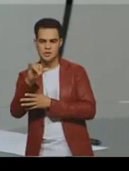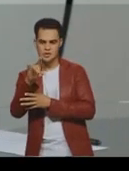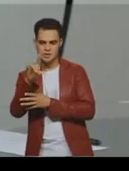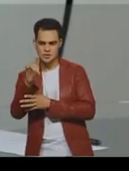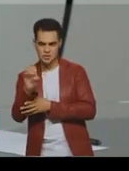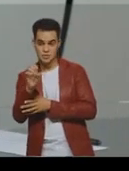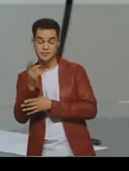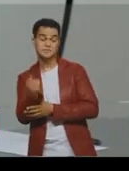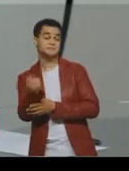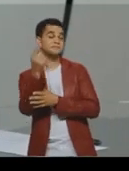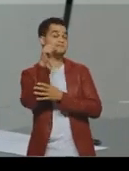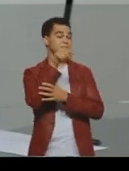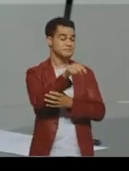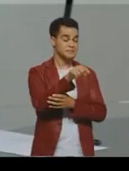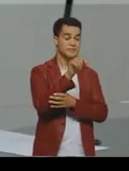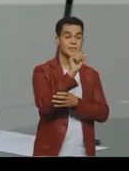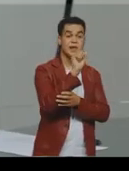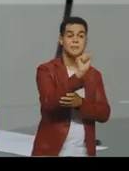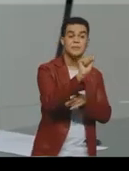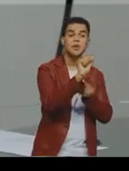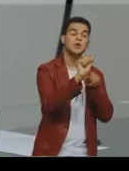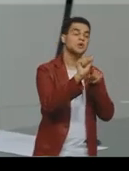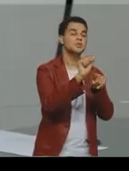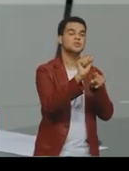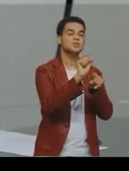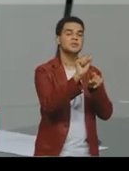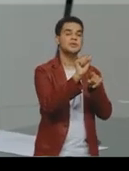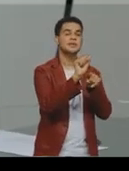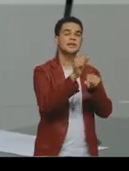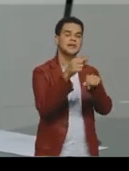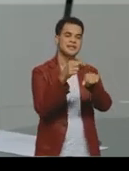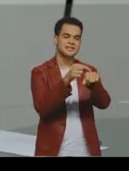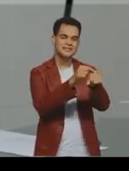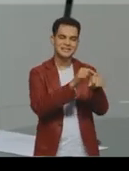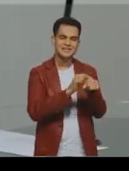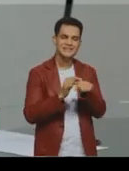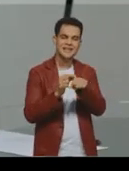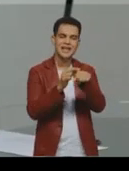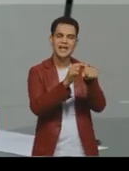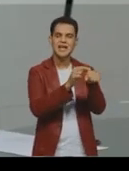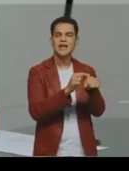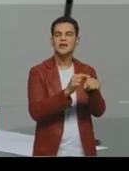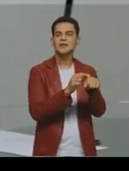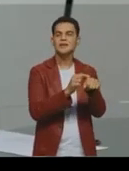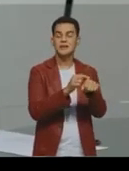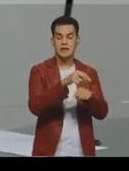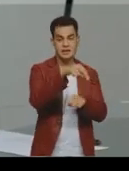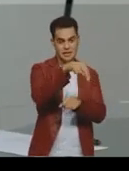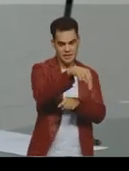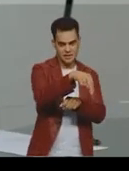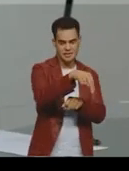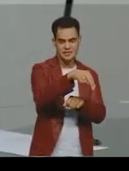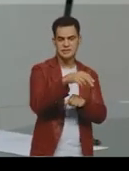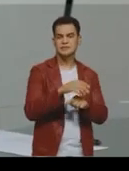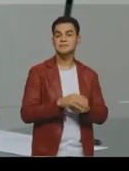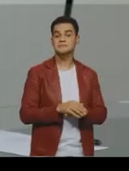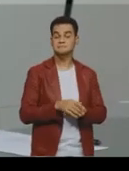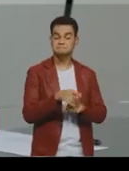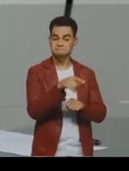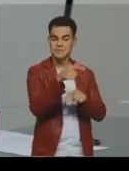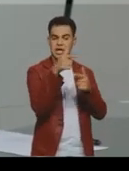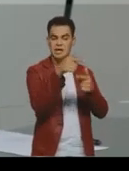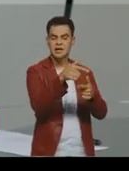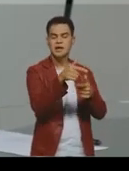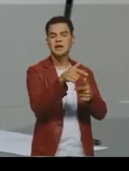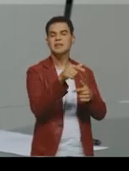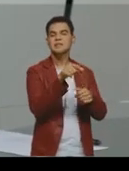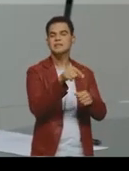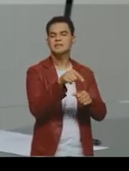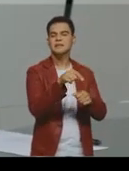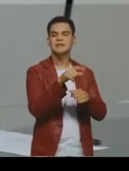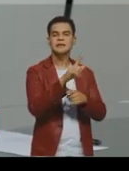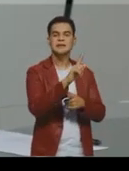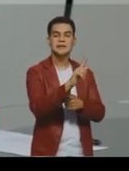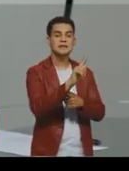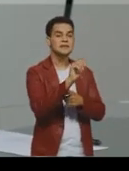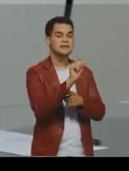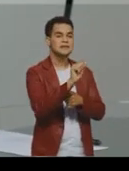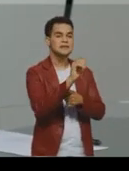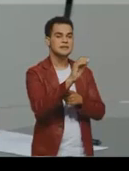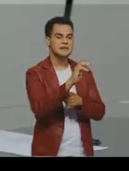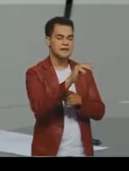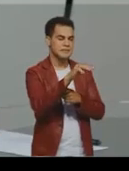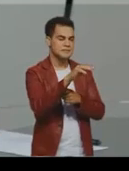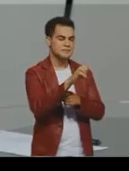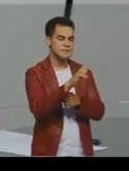onde as células vão ser o quê? Haploides, vão ser células N, onde que nós chamamos de fase